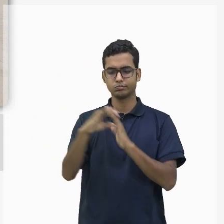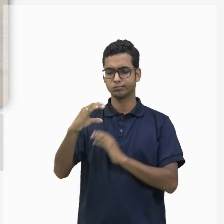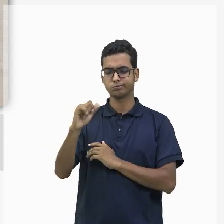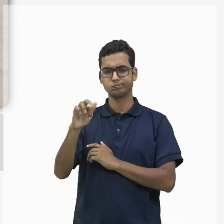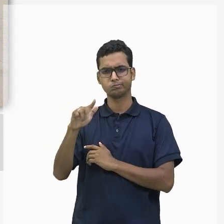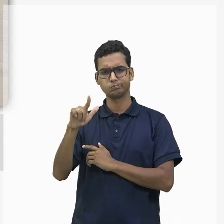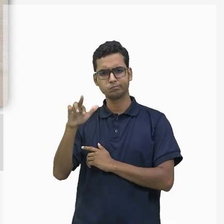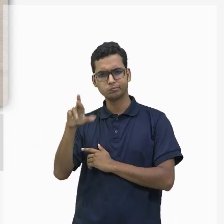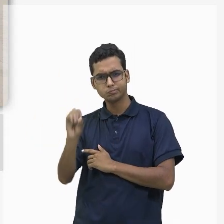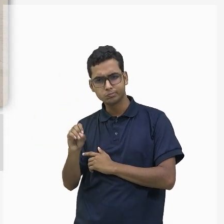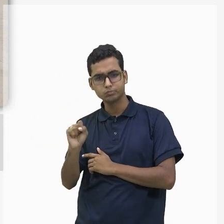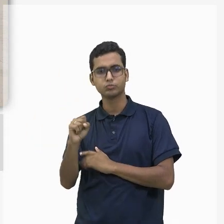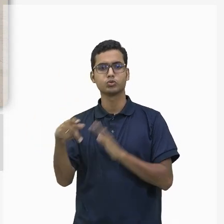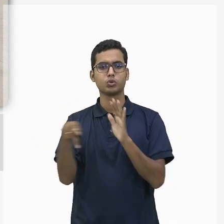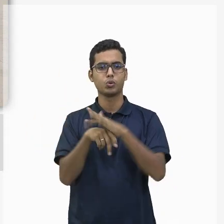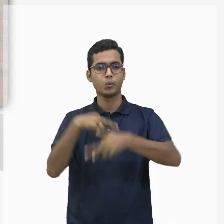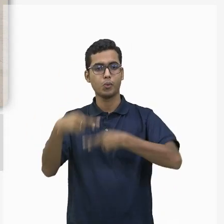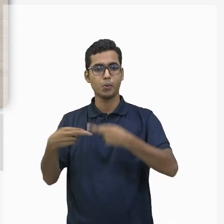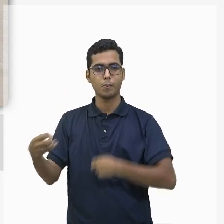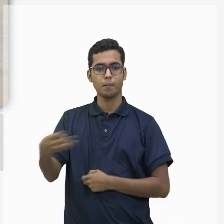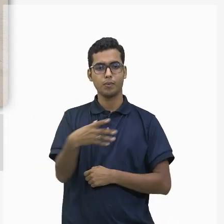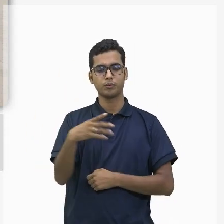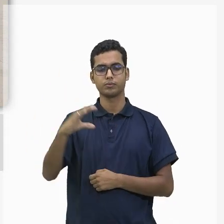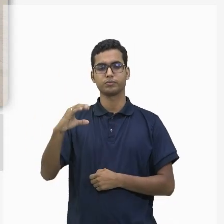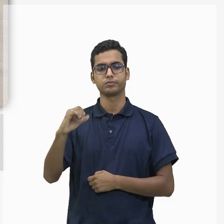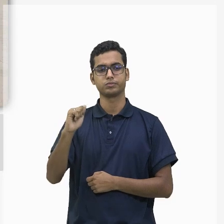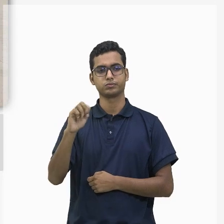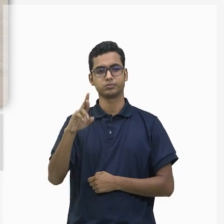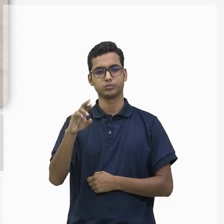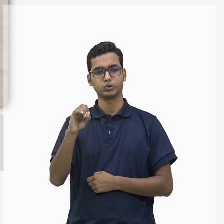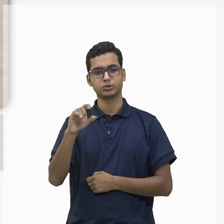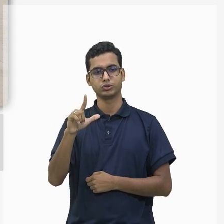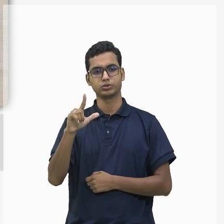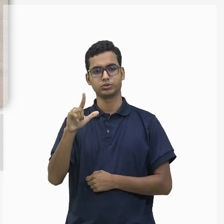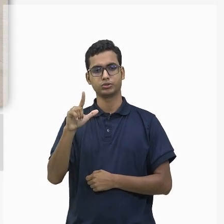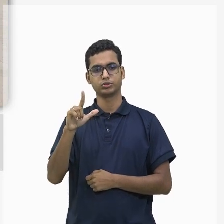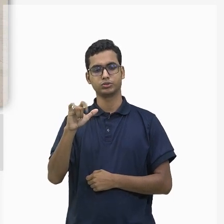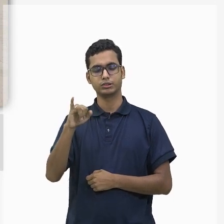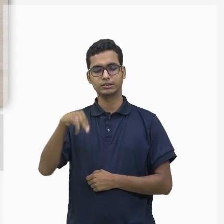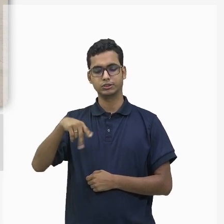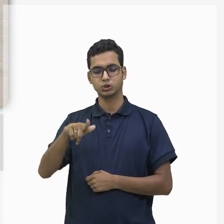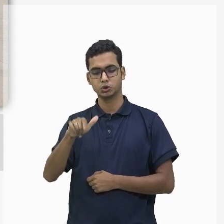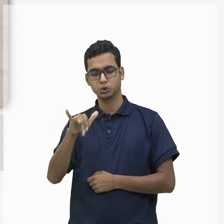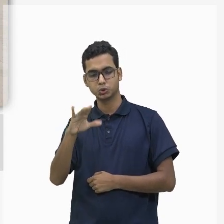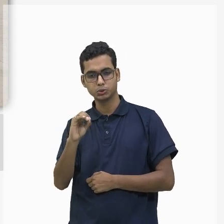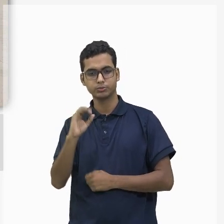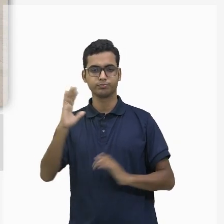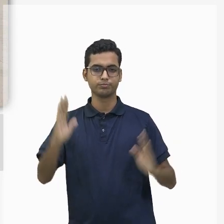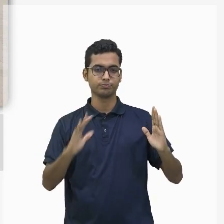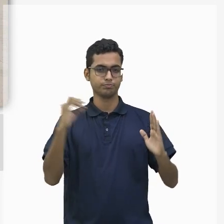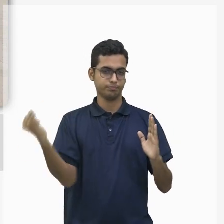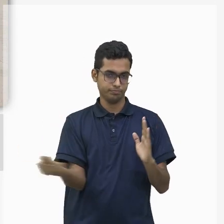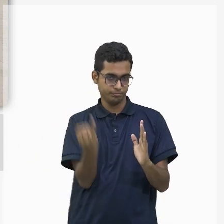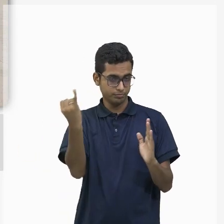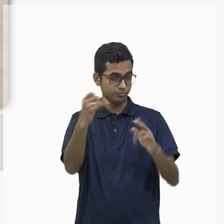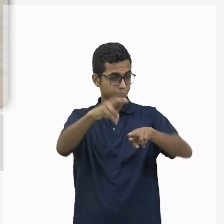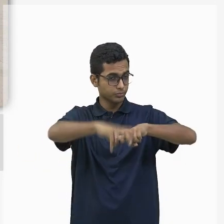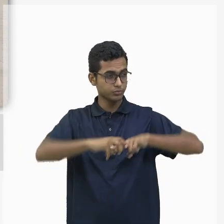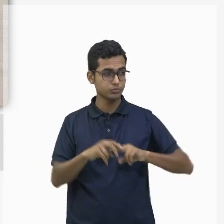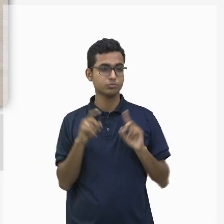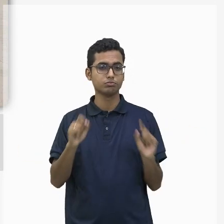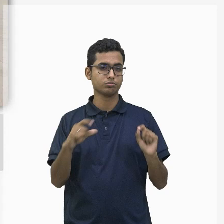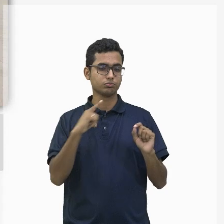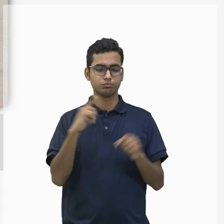o Renascimento carolíngio. É uma parte importante, então, tá certo? Por quê? Porque ele deu valor a